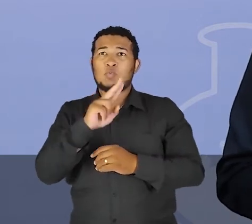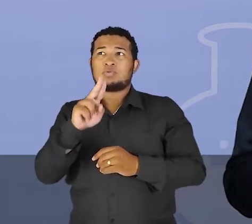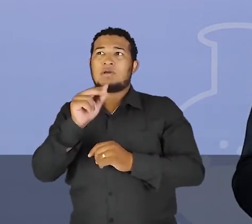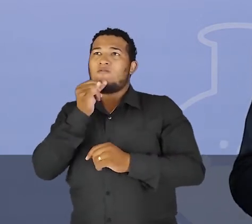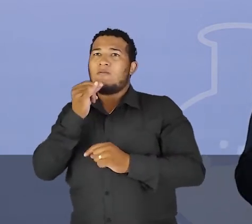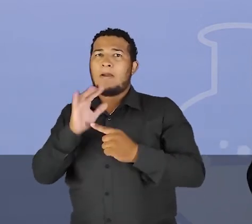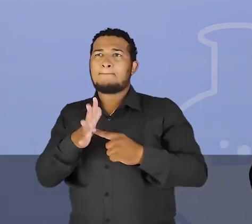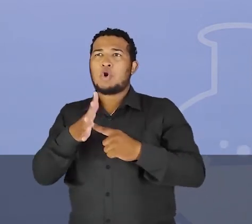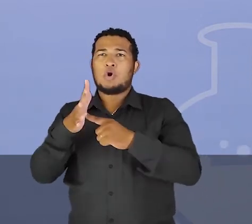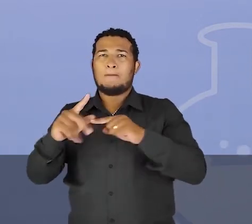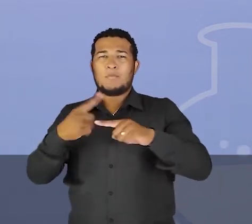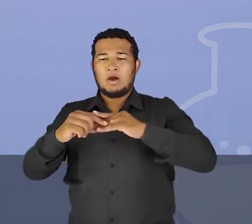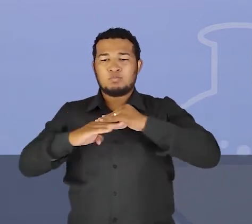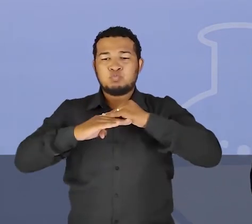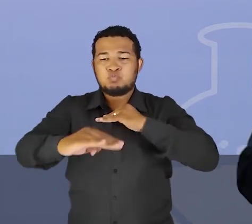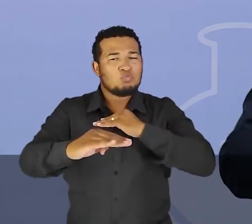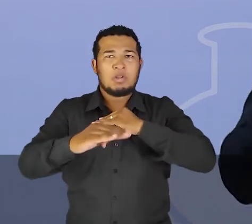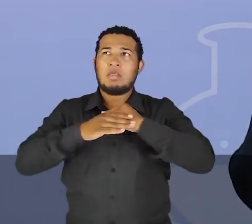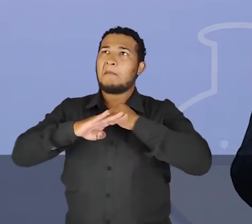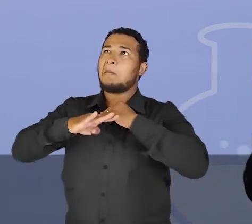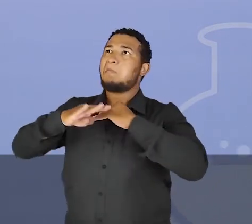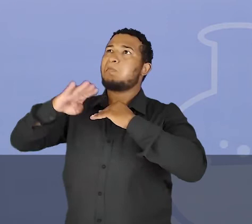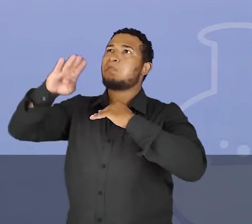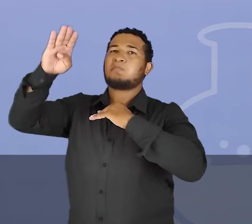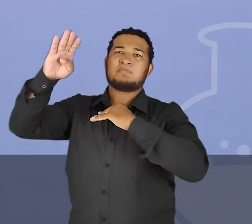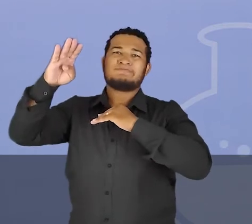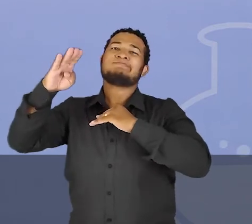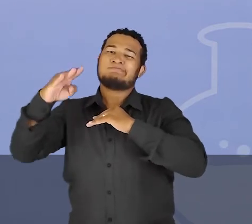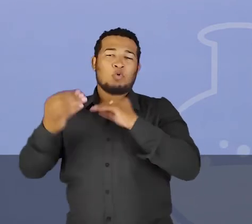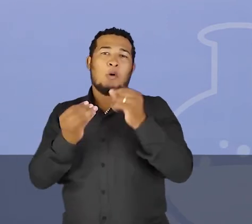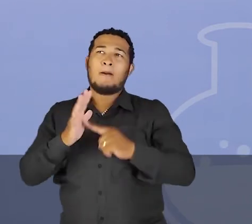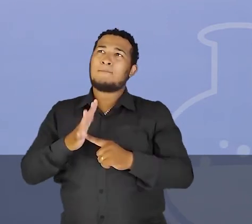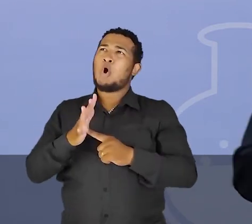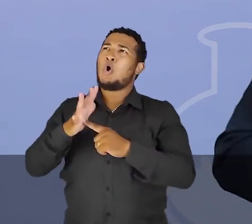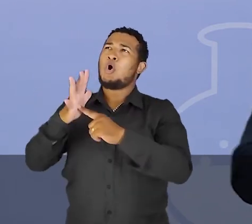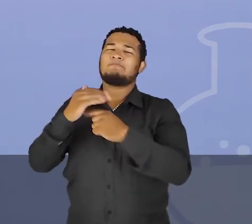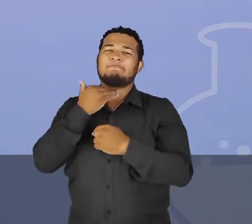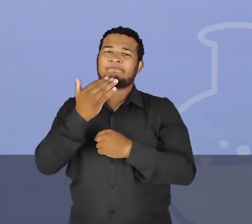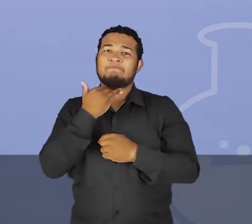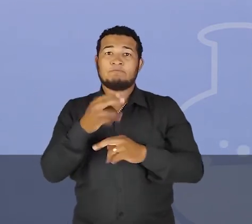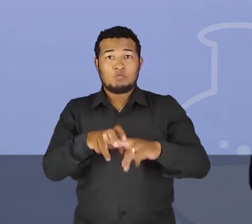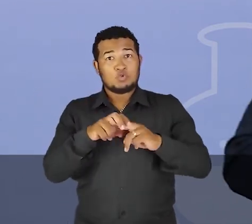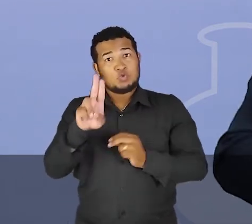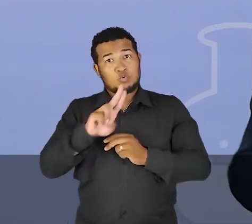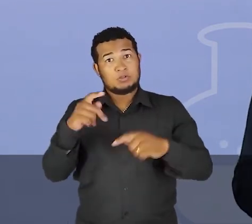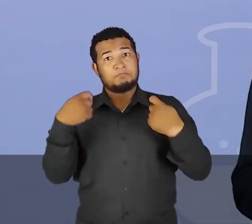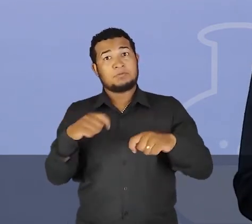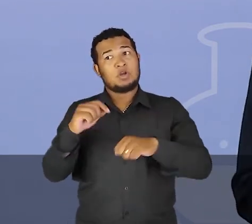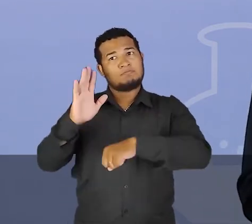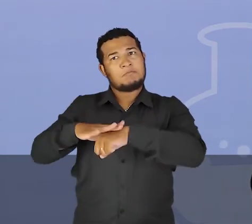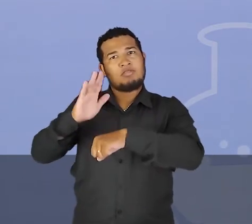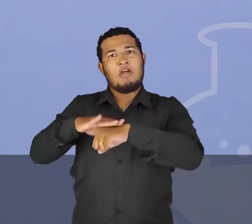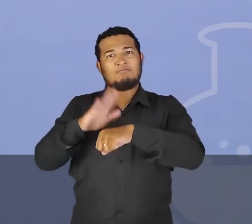máquinas, por não serem planas. Então, áreas mais elevadas vão ser necessário serem utilizadas